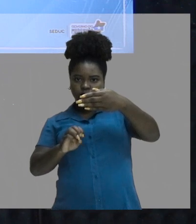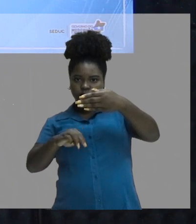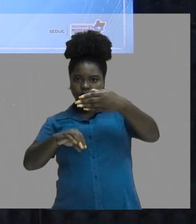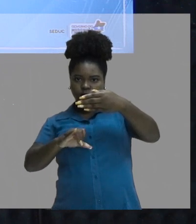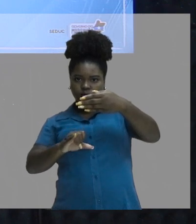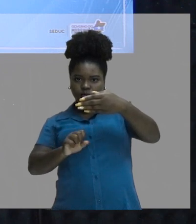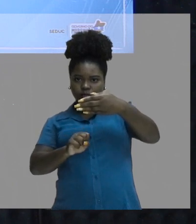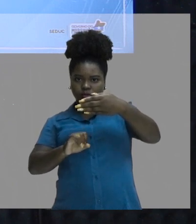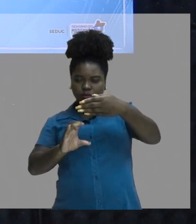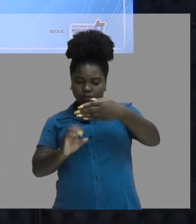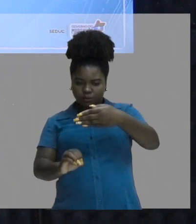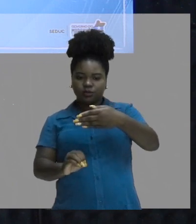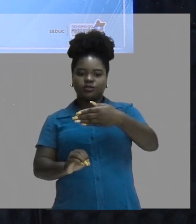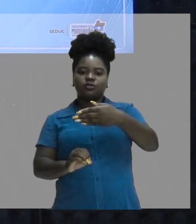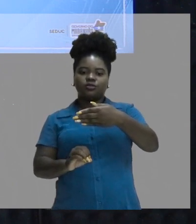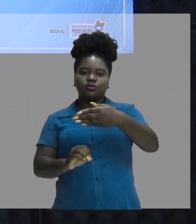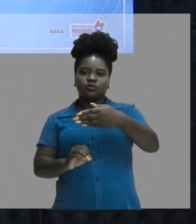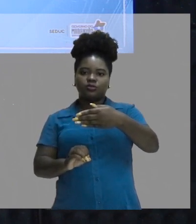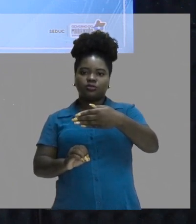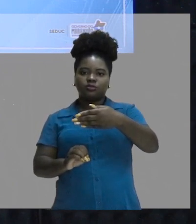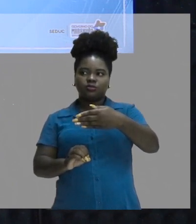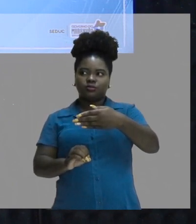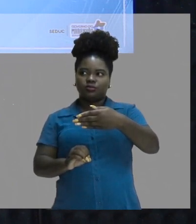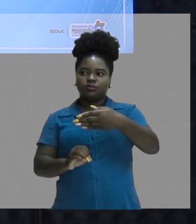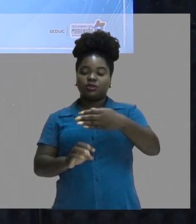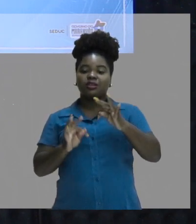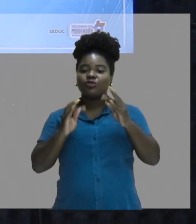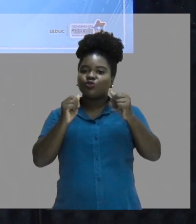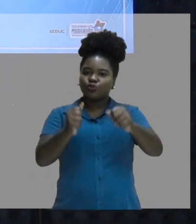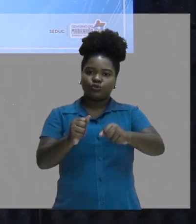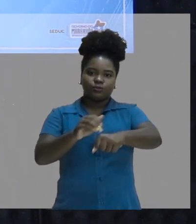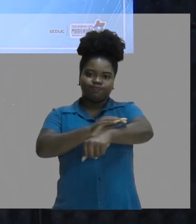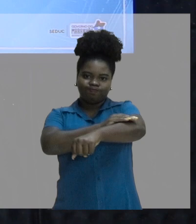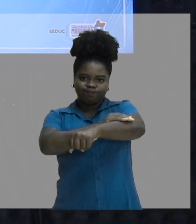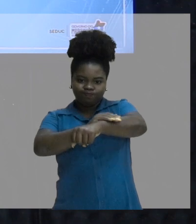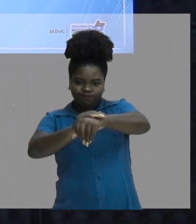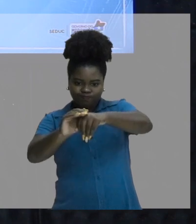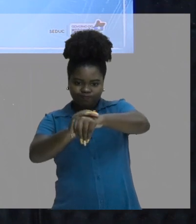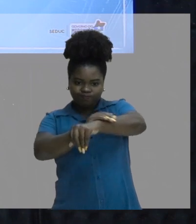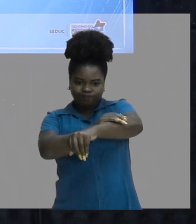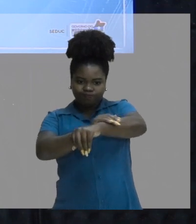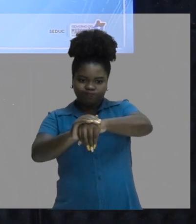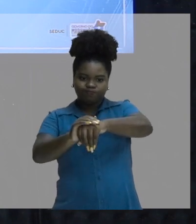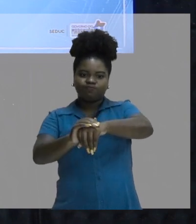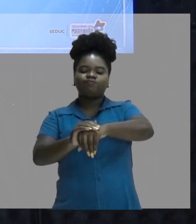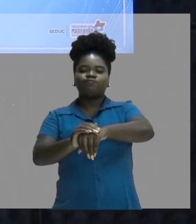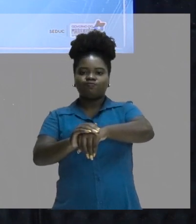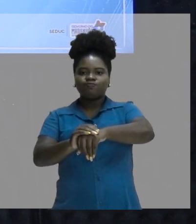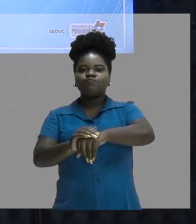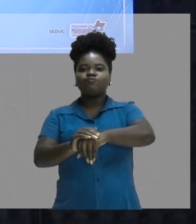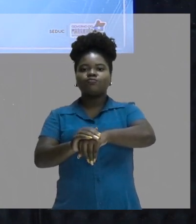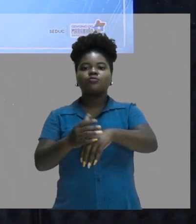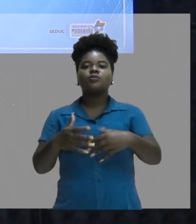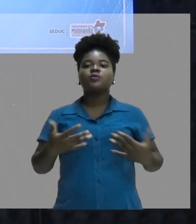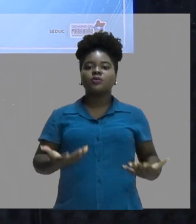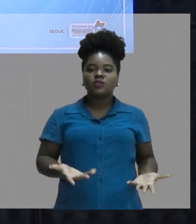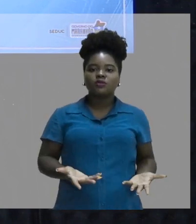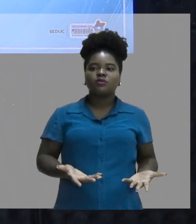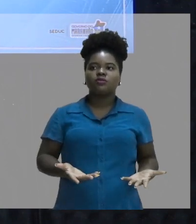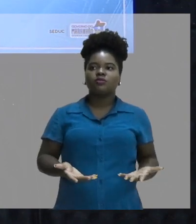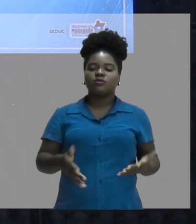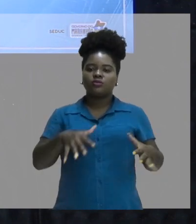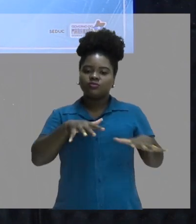muscular, que é a camada maior, envolveu aqui, ó, toda a estrutura muscular. Daí, através de contrações,